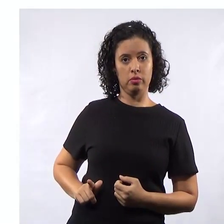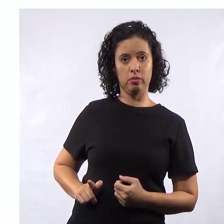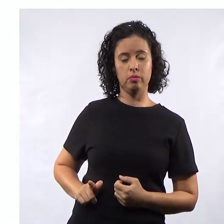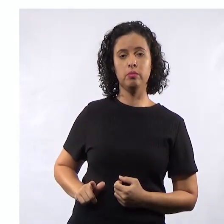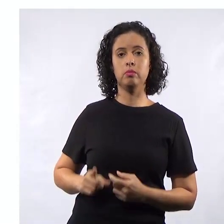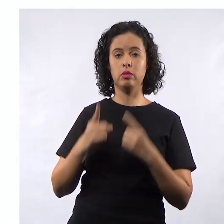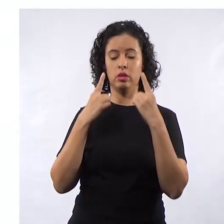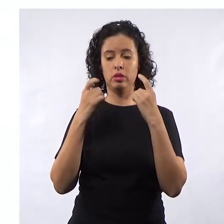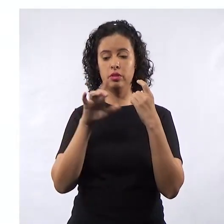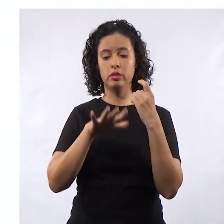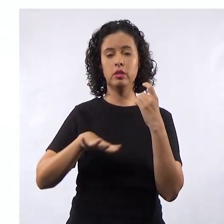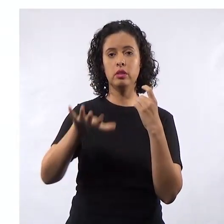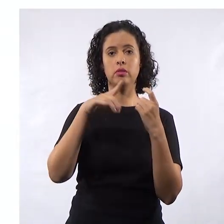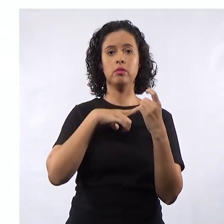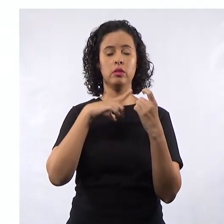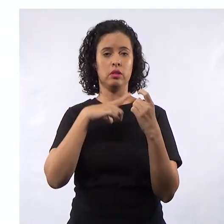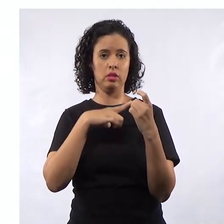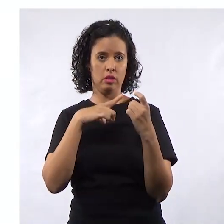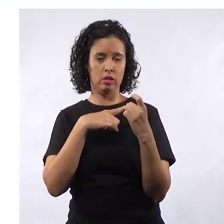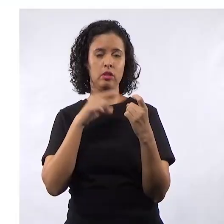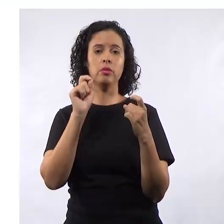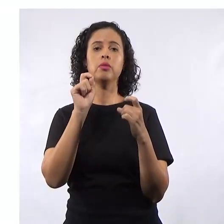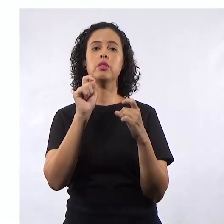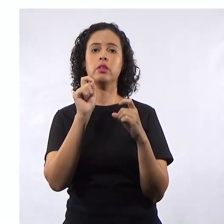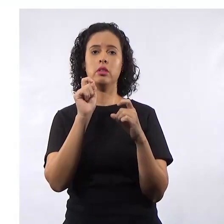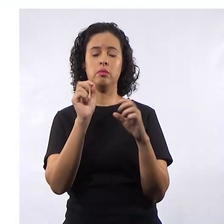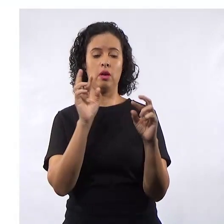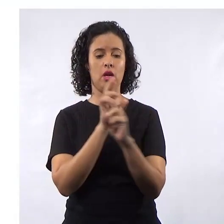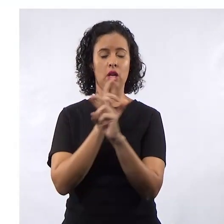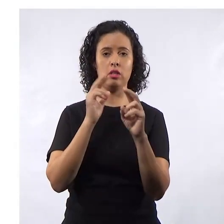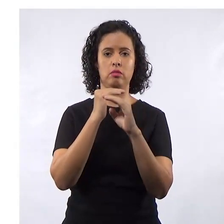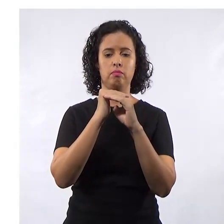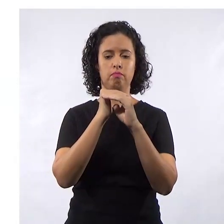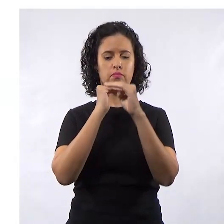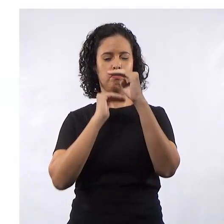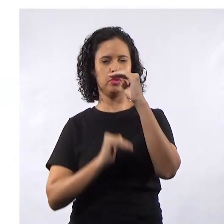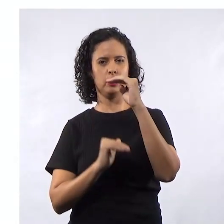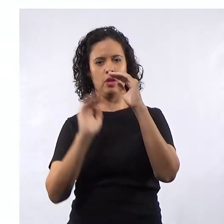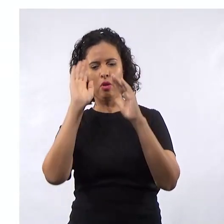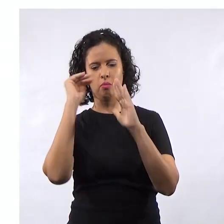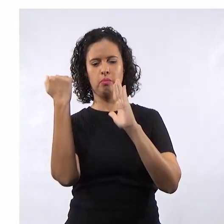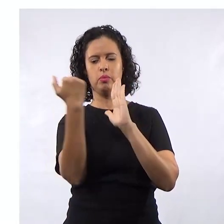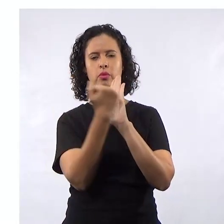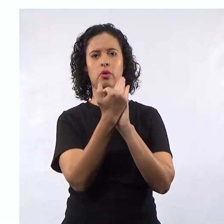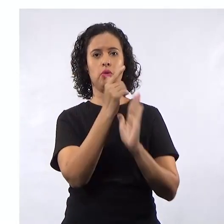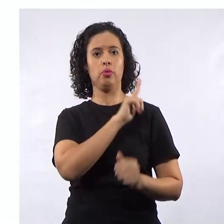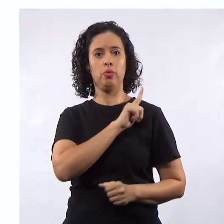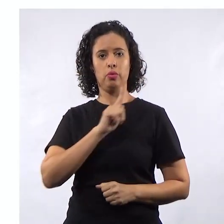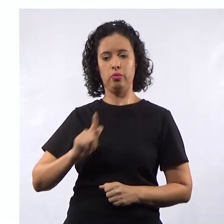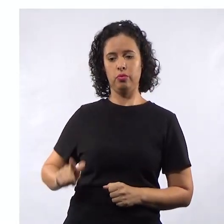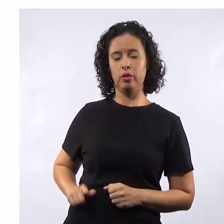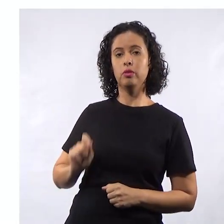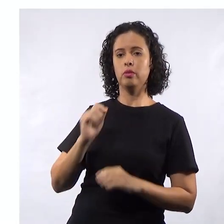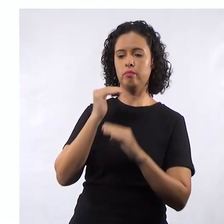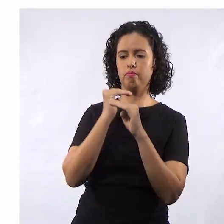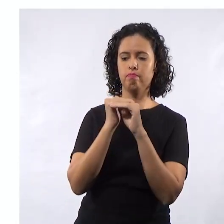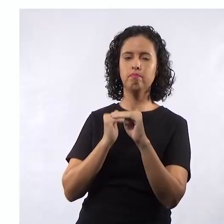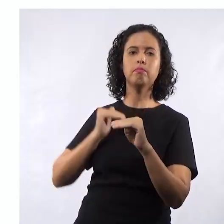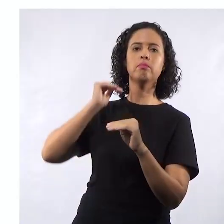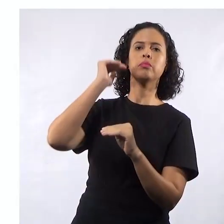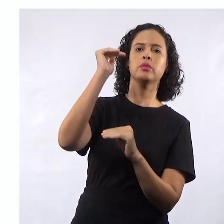interesses gerais. Existe uma relação de subordinação, hierarquia, onde o Estado está em uma situação